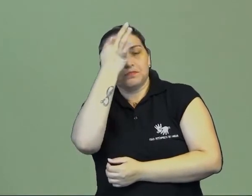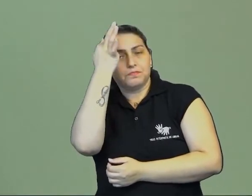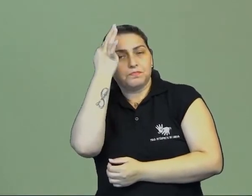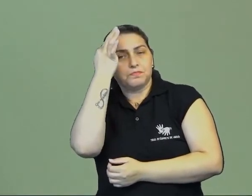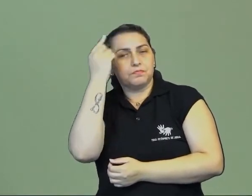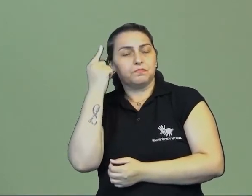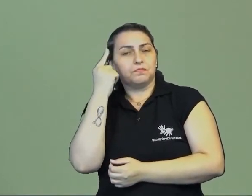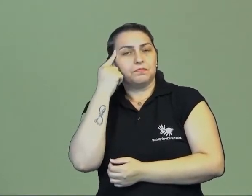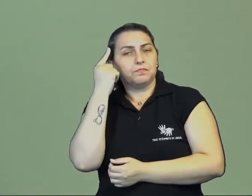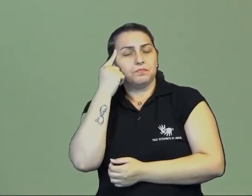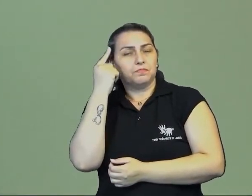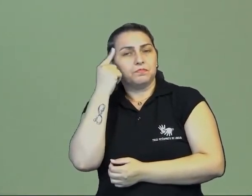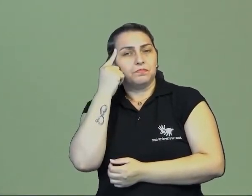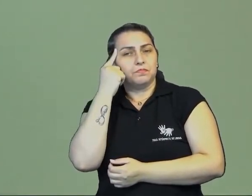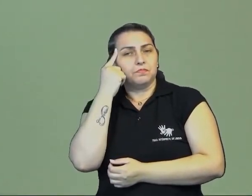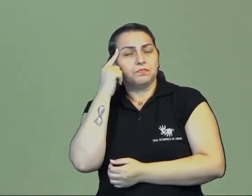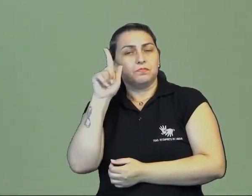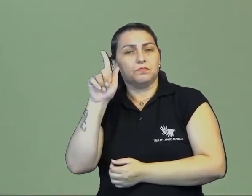como